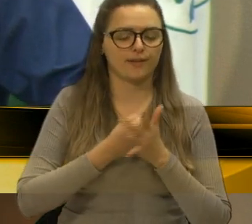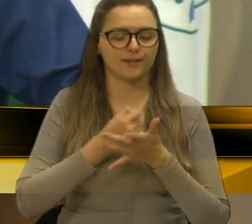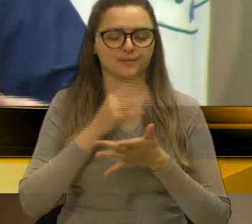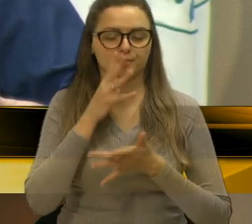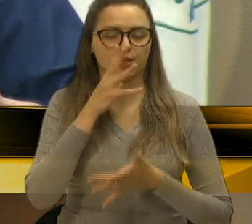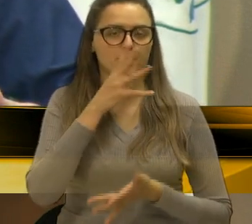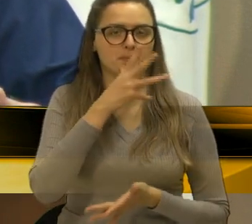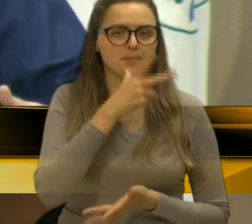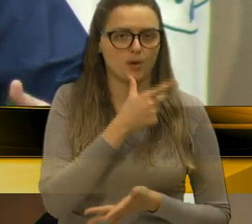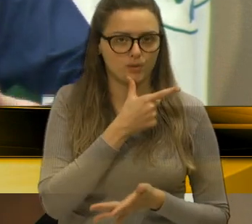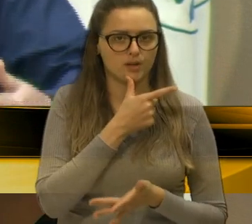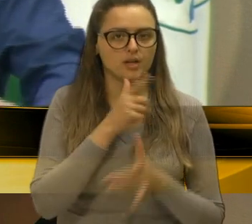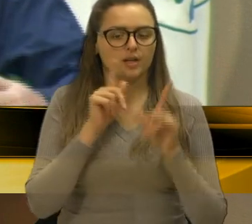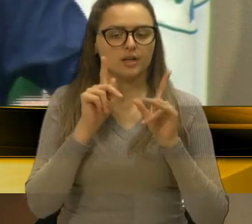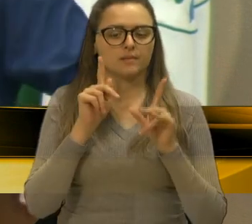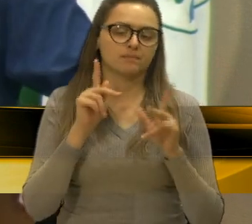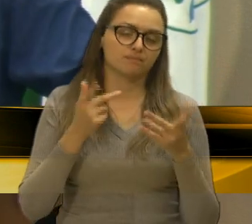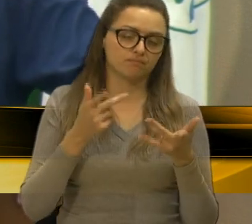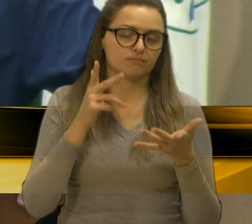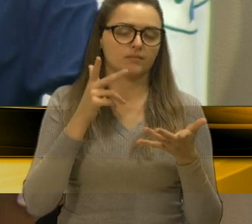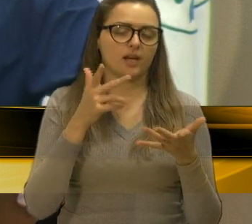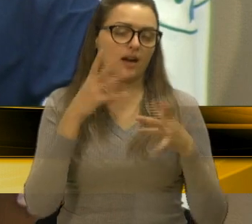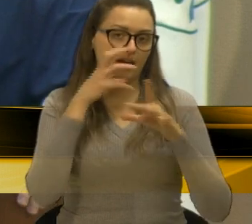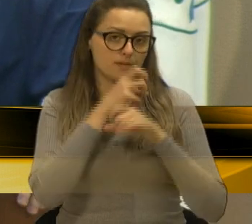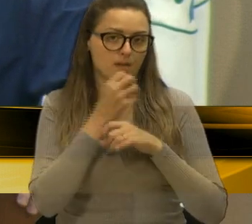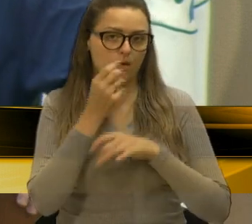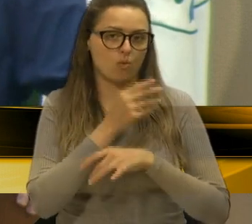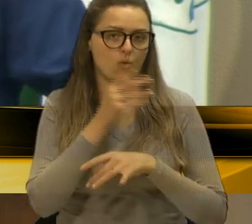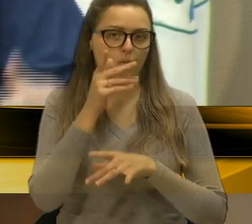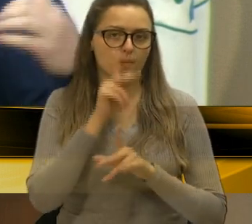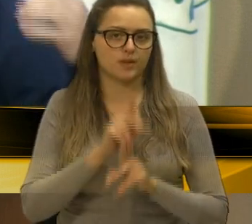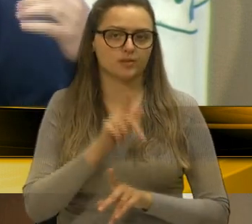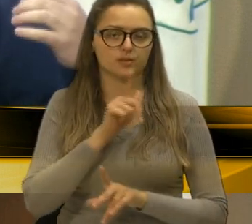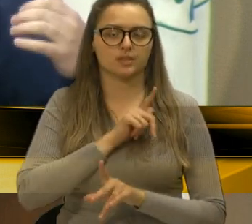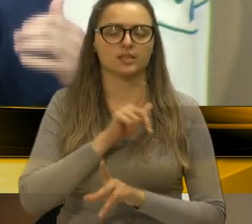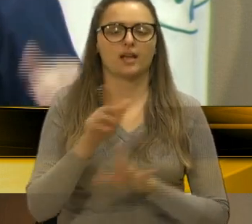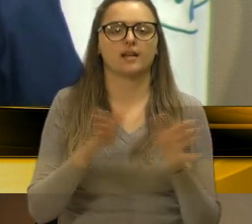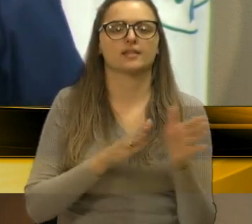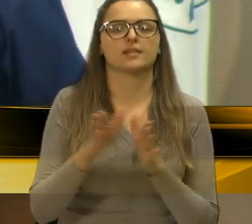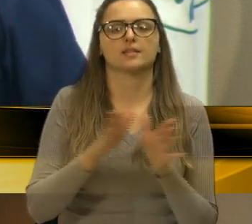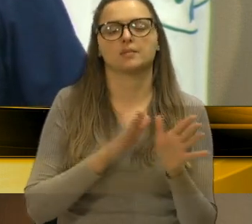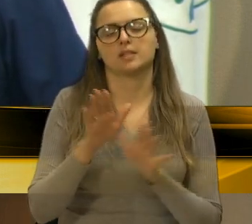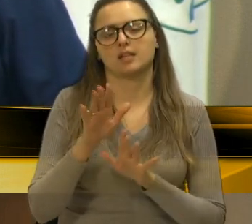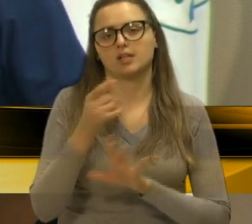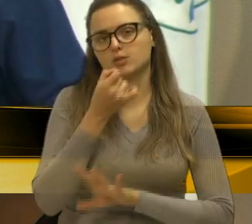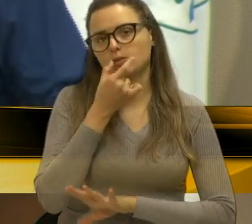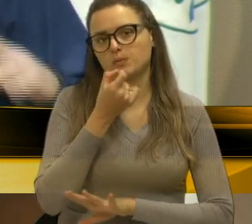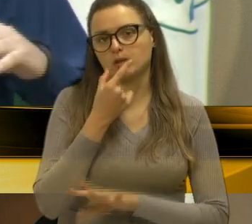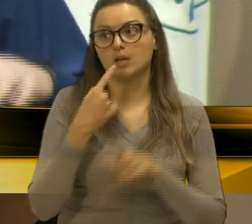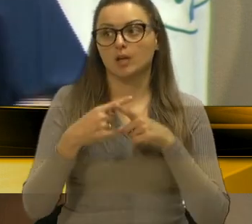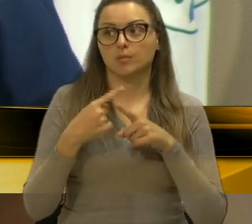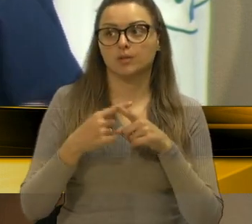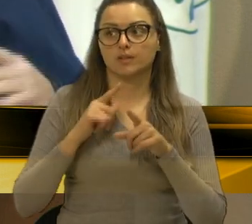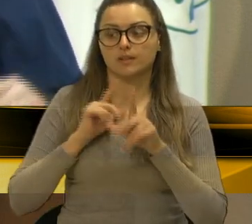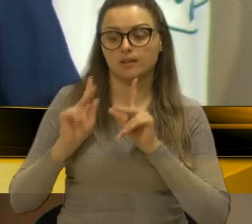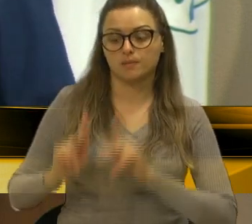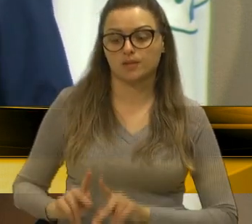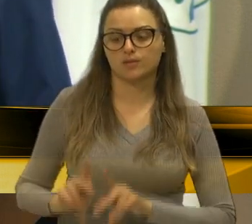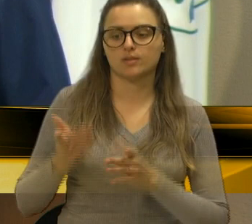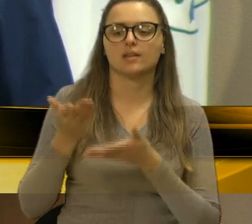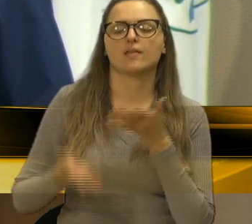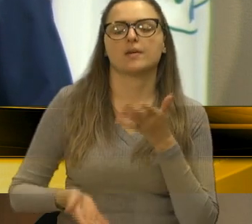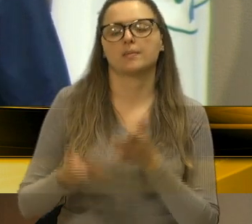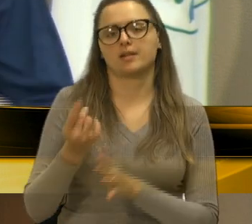desse remédio, dessa medicação junto à população, porque alguém por trás disso deixará de ganhar muito dinheiro e